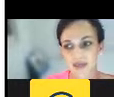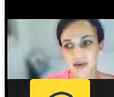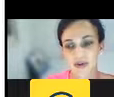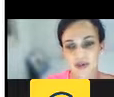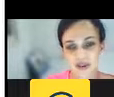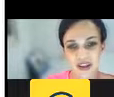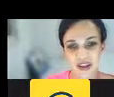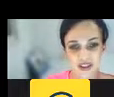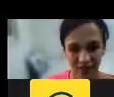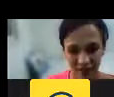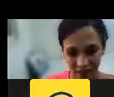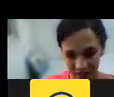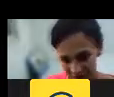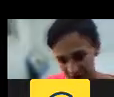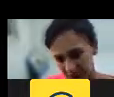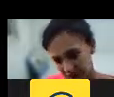Obrigada pela oportunidade.